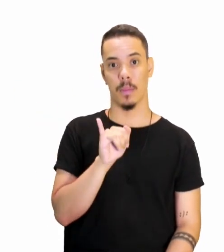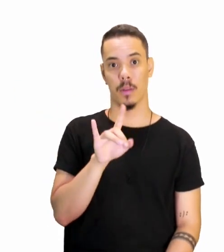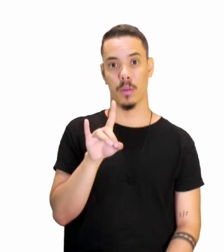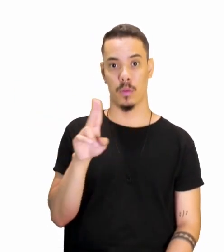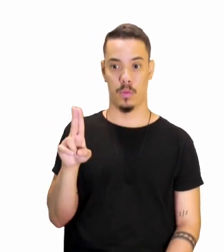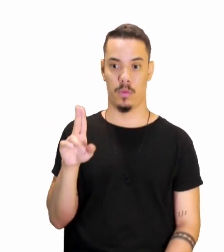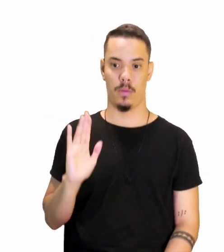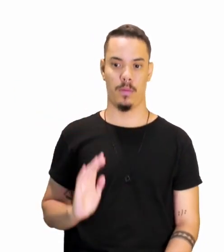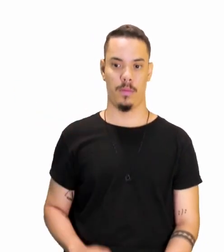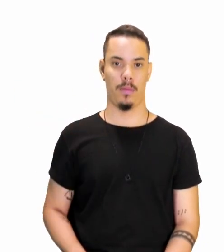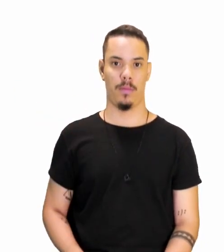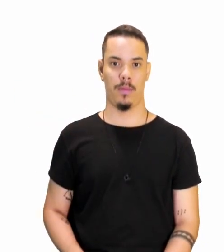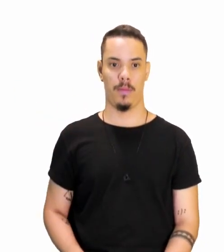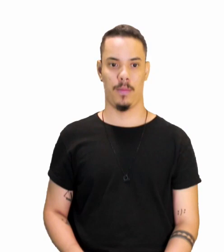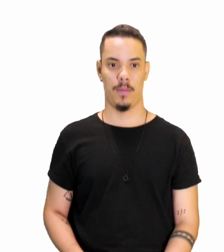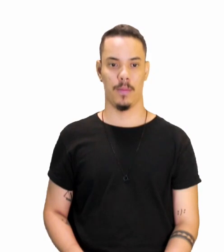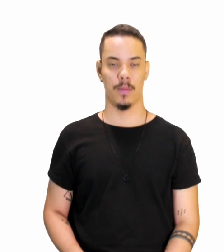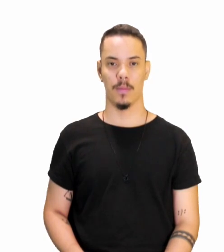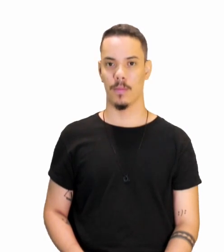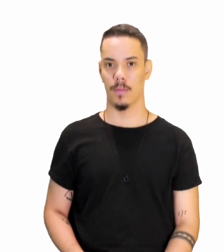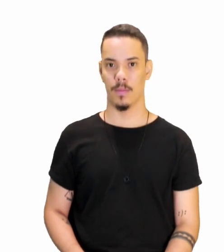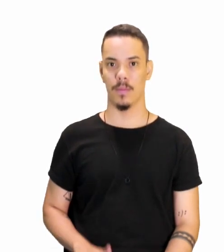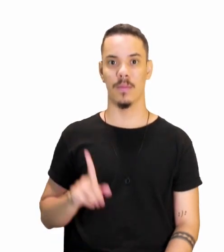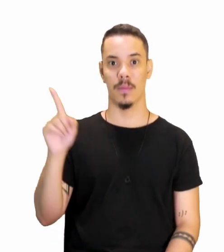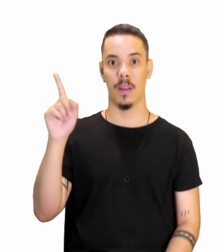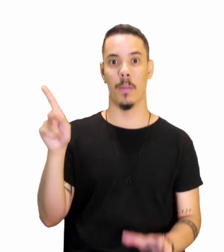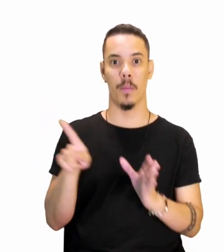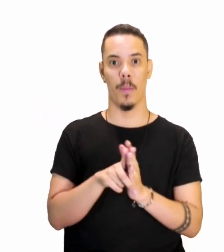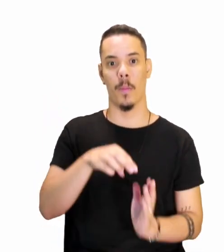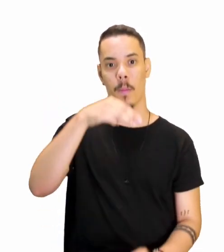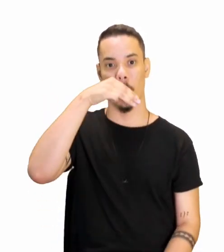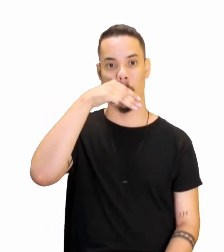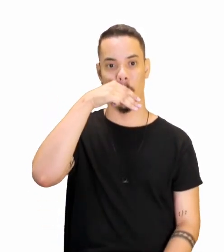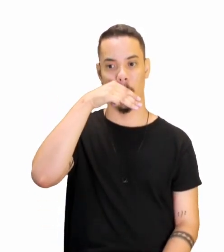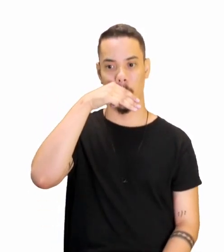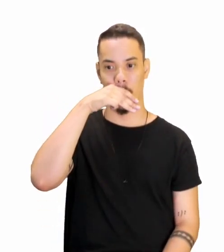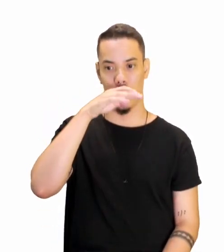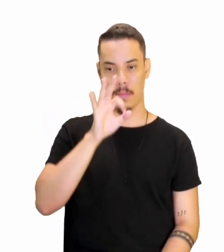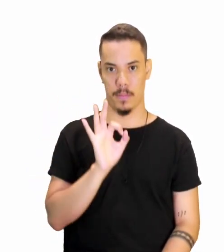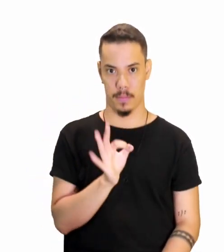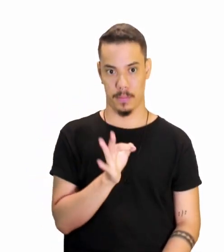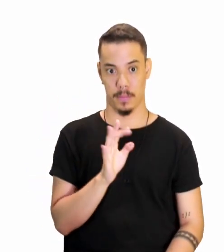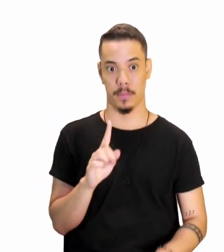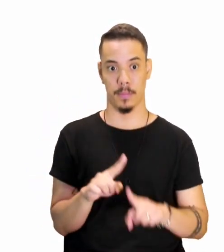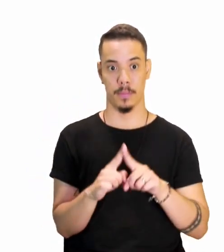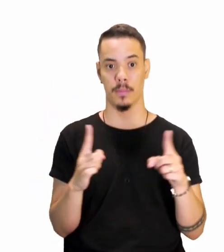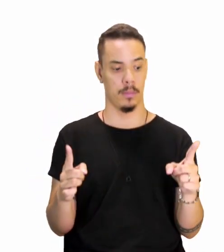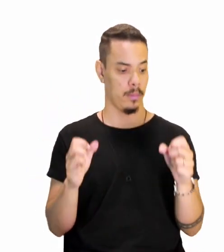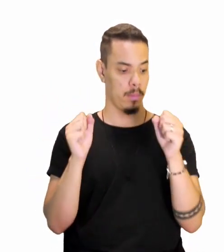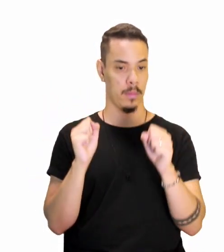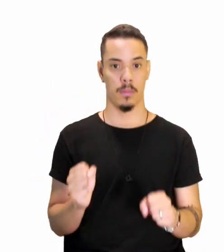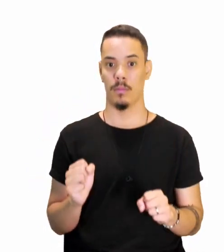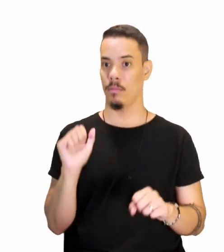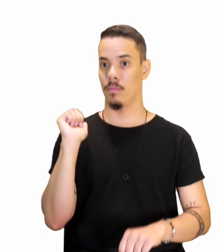o Bidu, lá da turma do Maurício de Souza. Beleza? Mas também poderia colocar aqui um cachorro